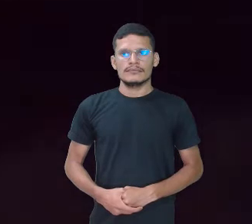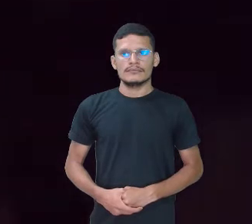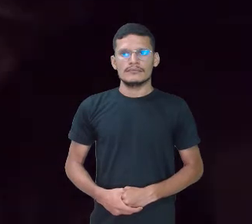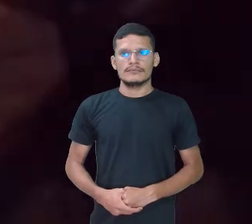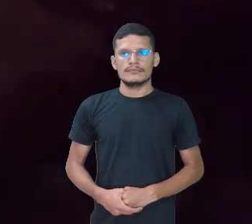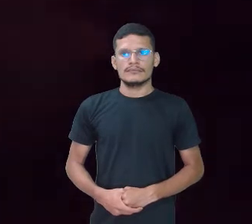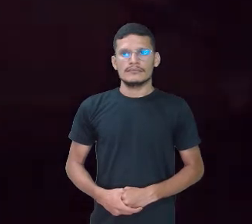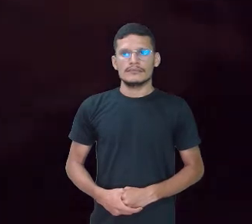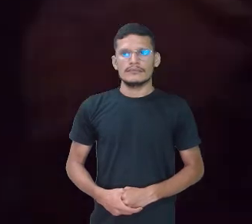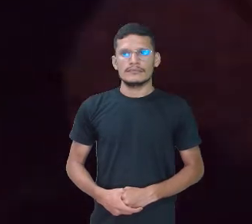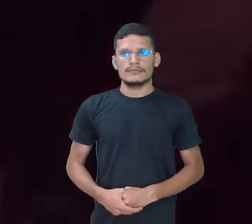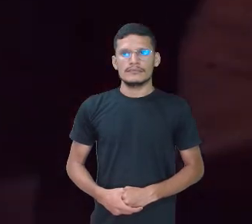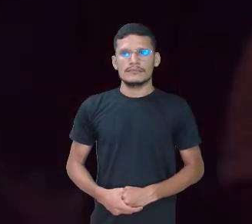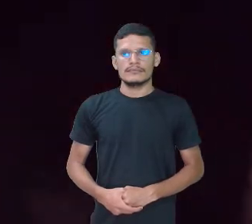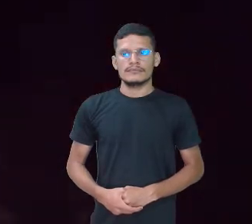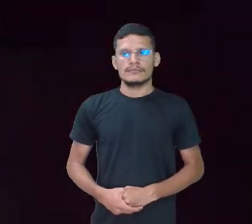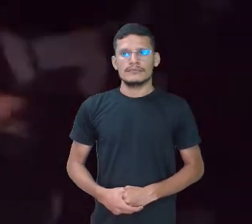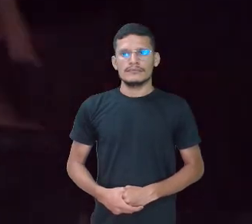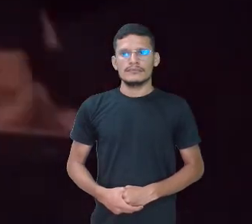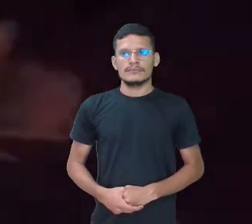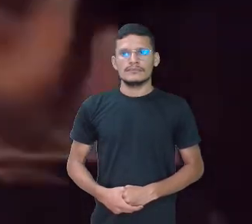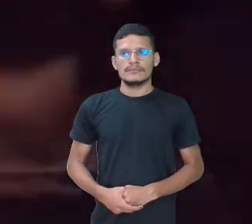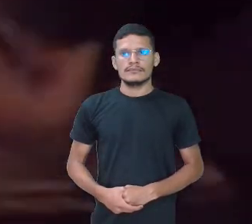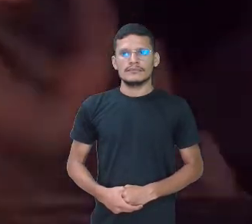Acender a luz.